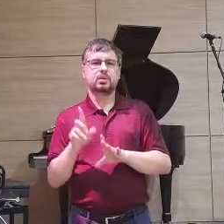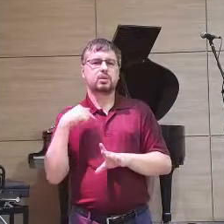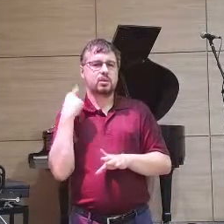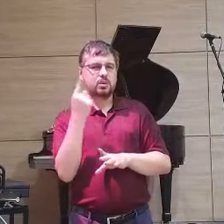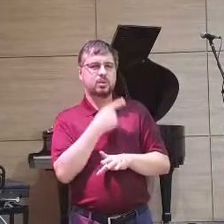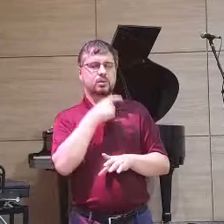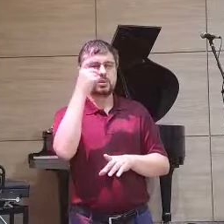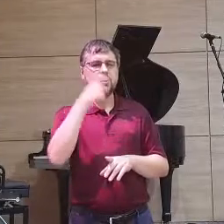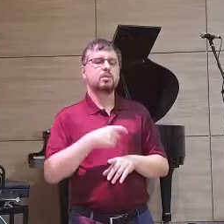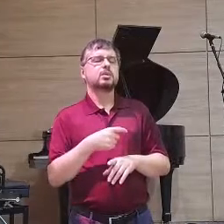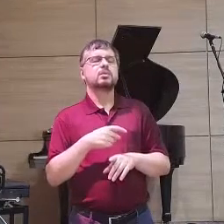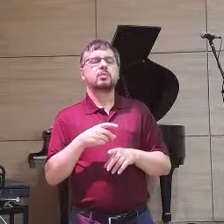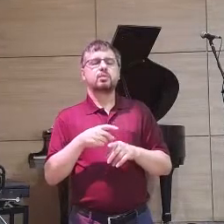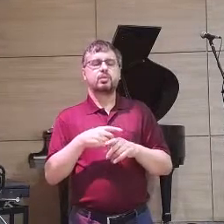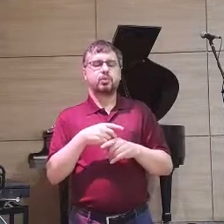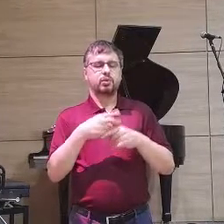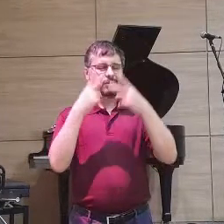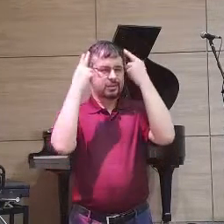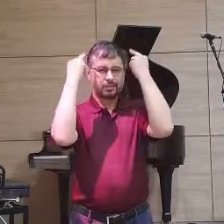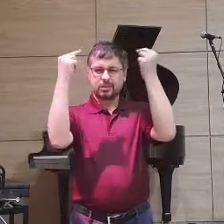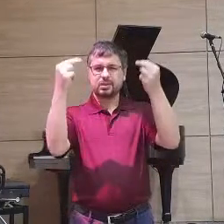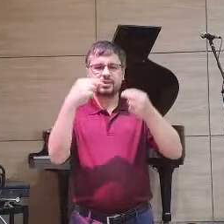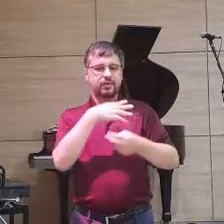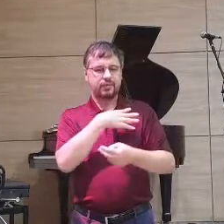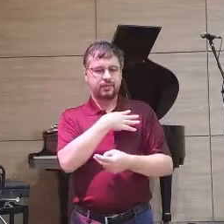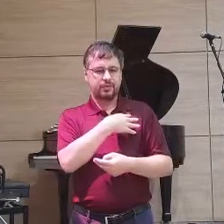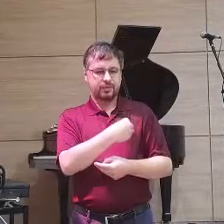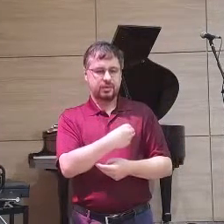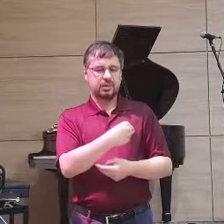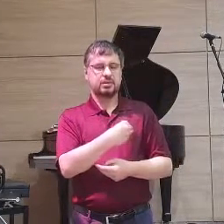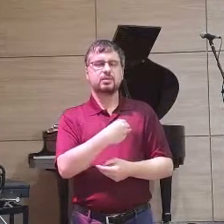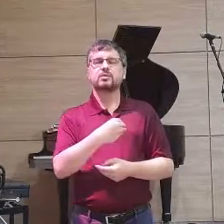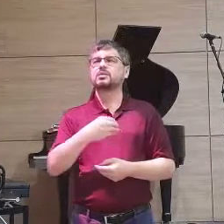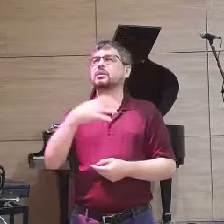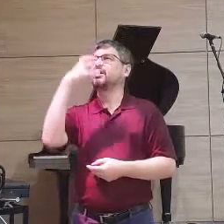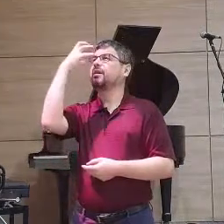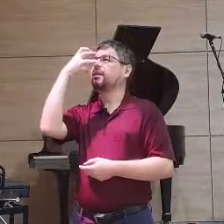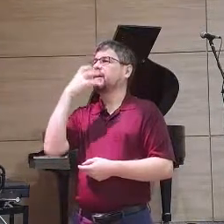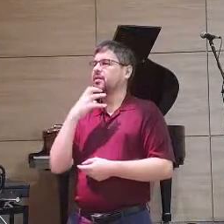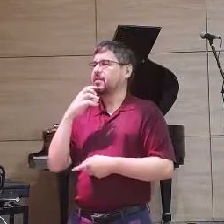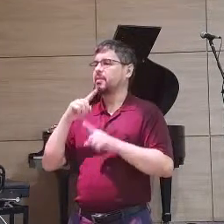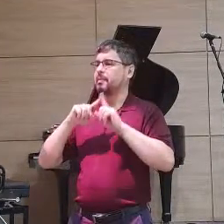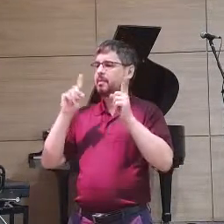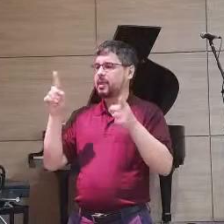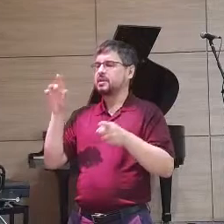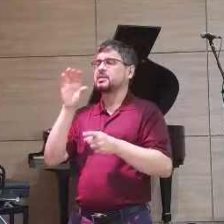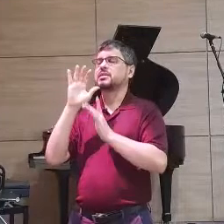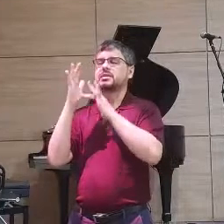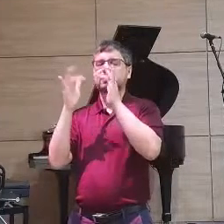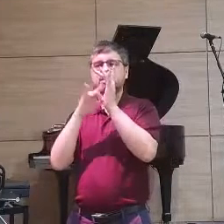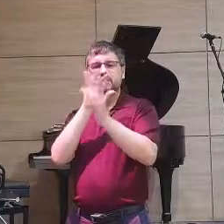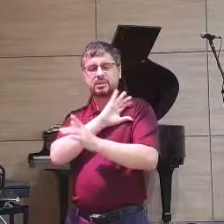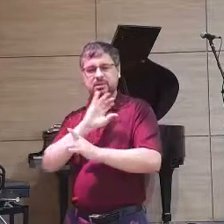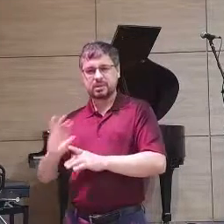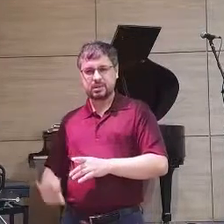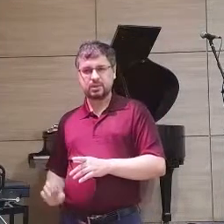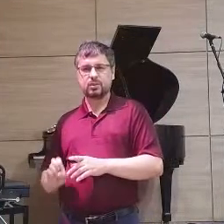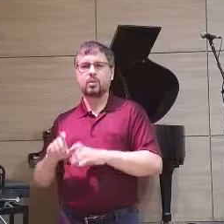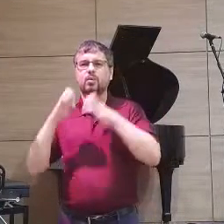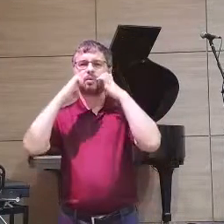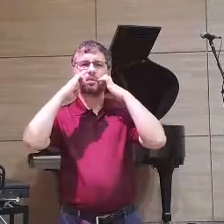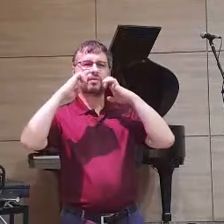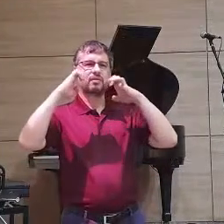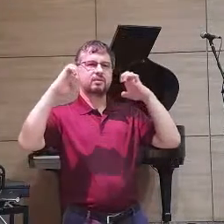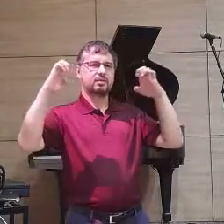filhos da Ira mas quando Cristo Quando o evangelho verdadeiramente não é um